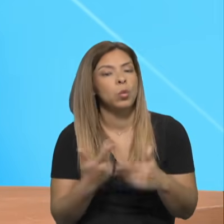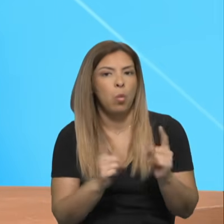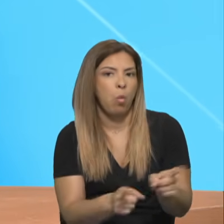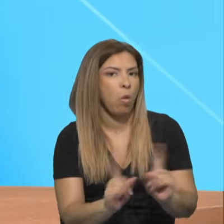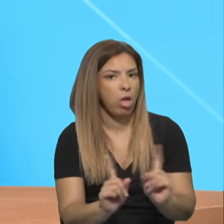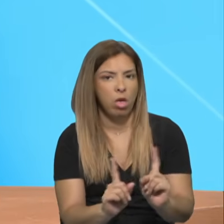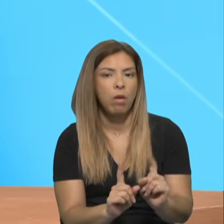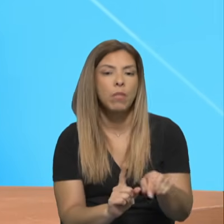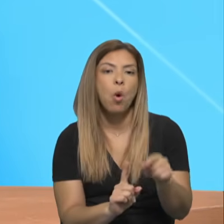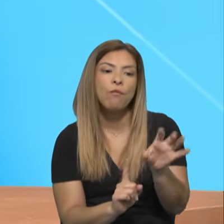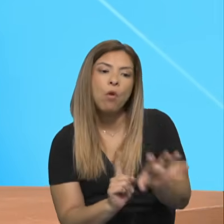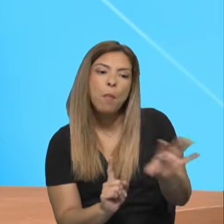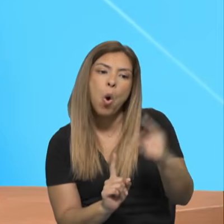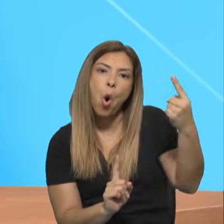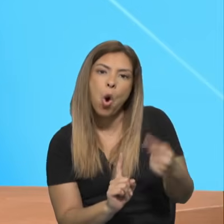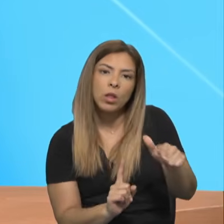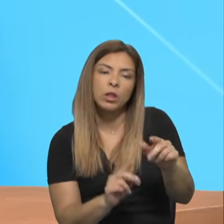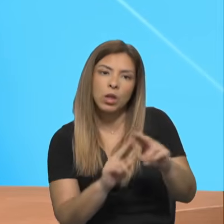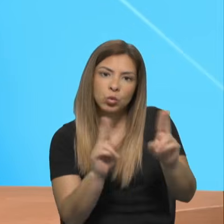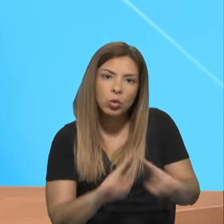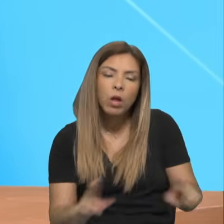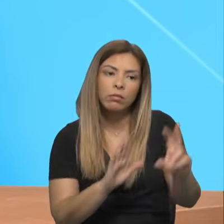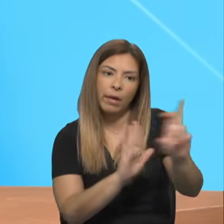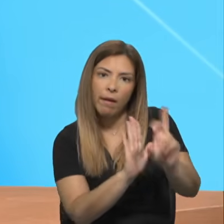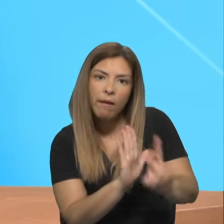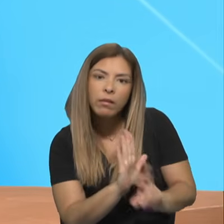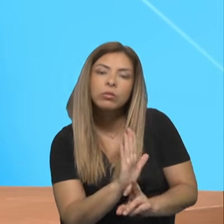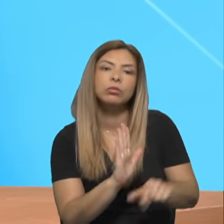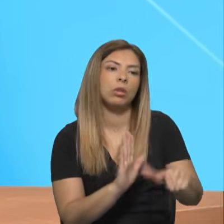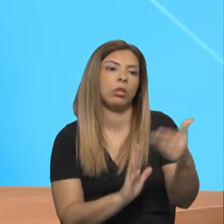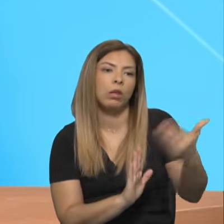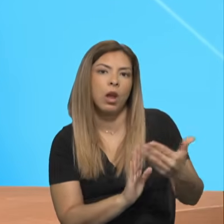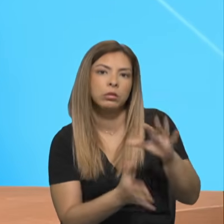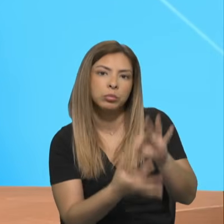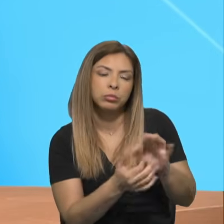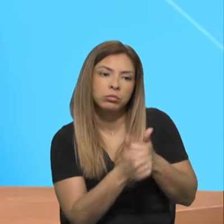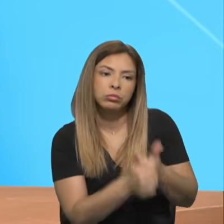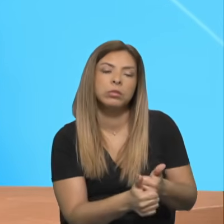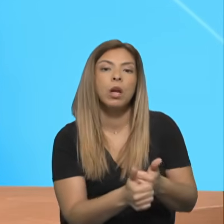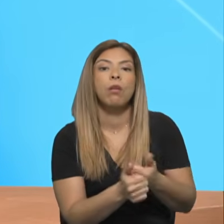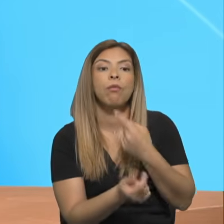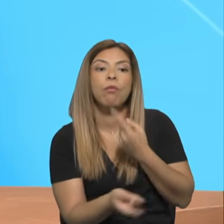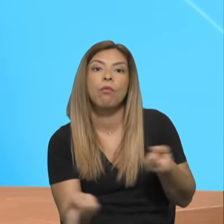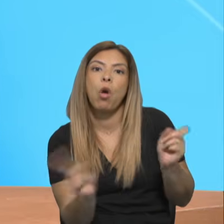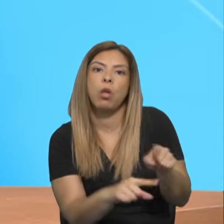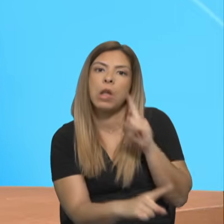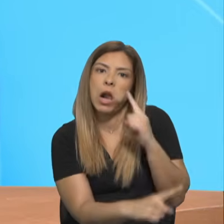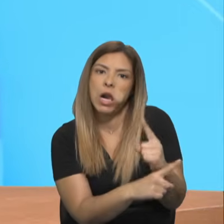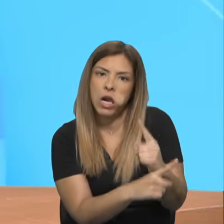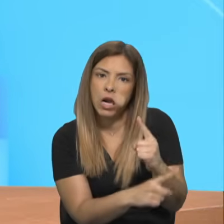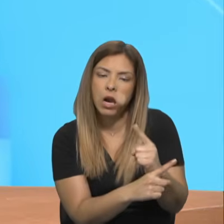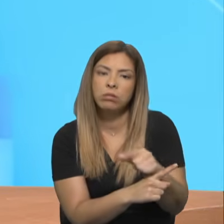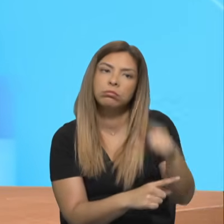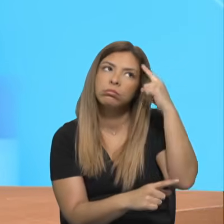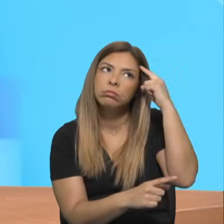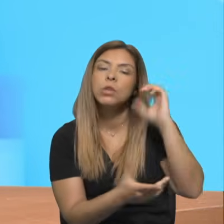uma ordem internacional baseada em regras, baseada na moral e no direito está ultrapassada, e voltamos àquela lógica